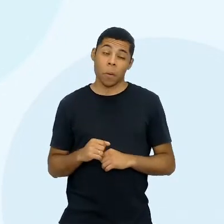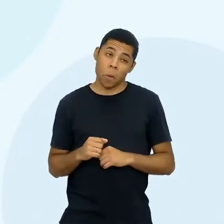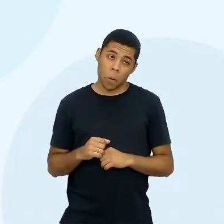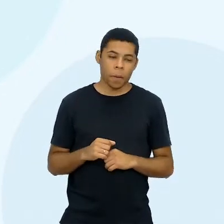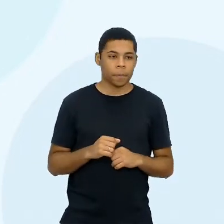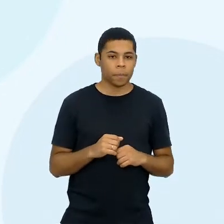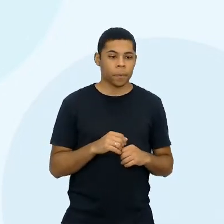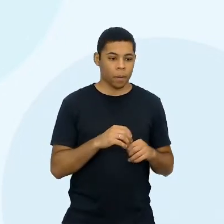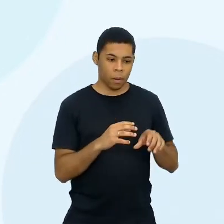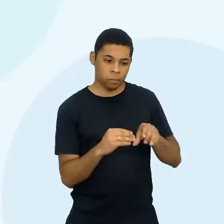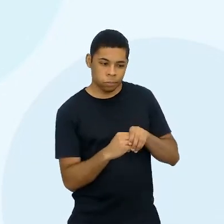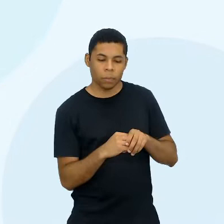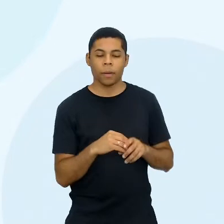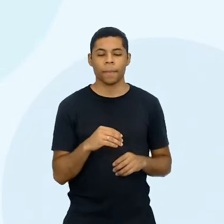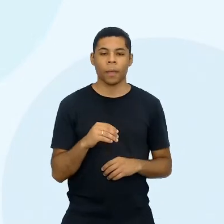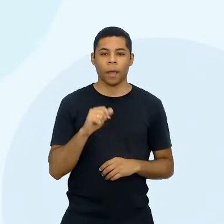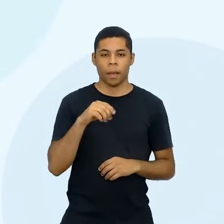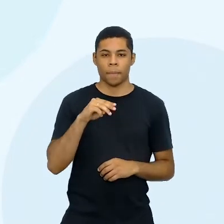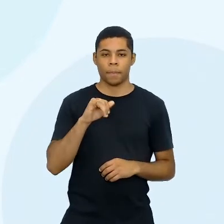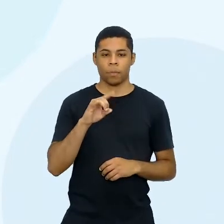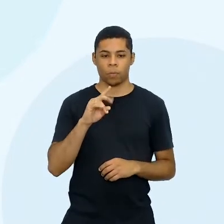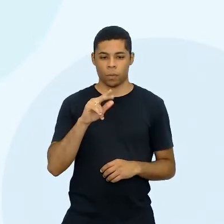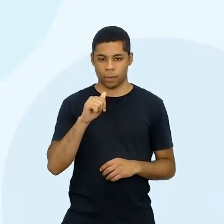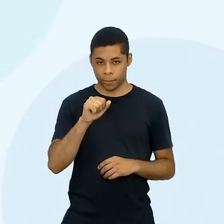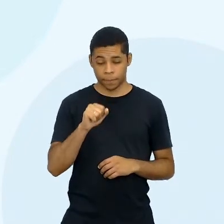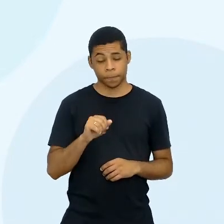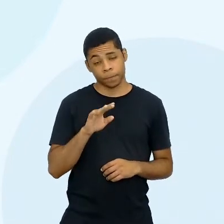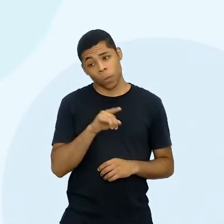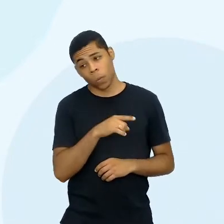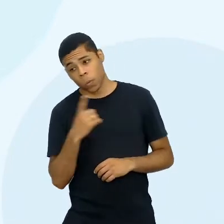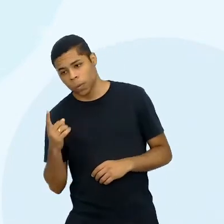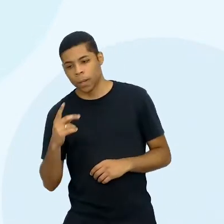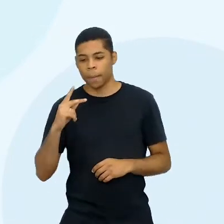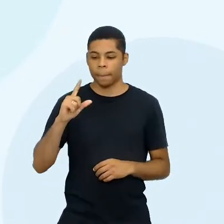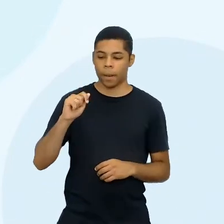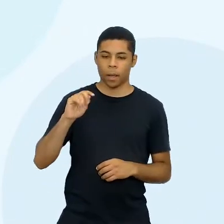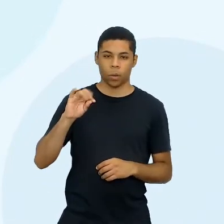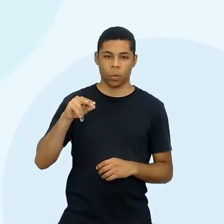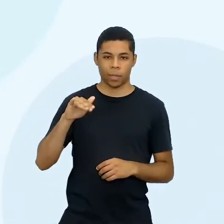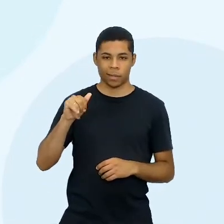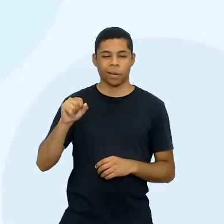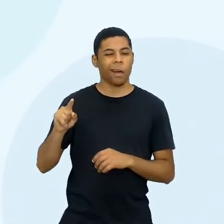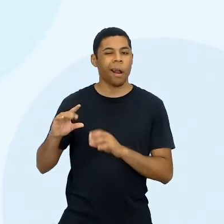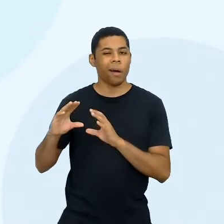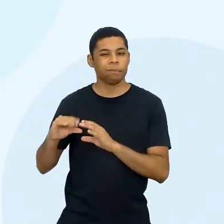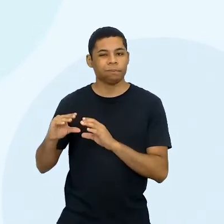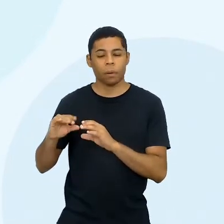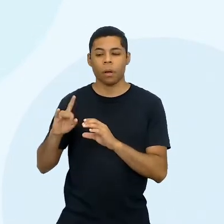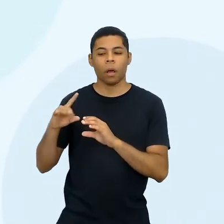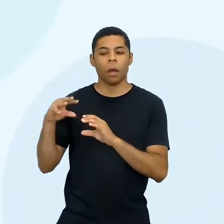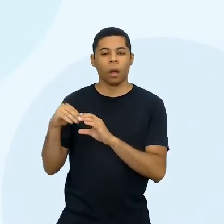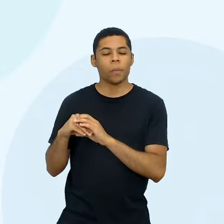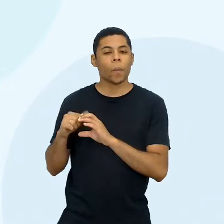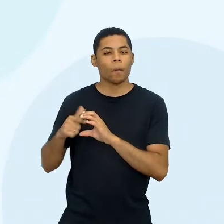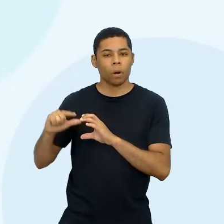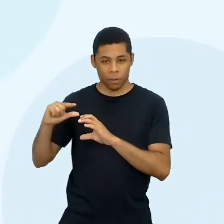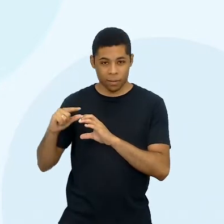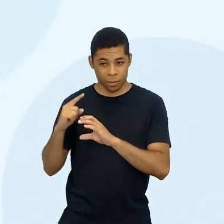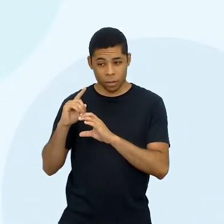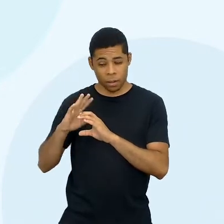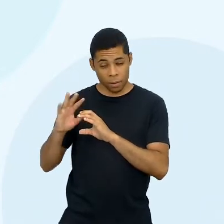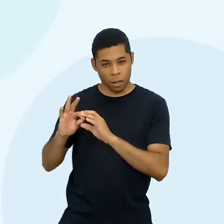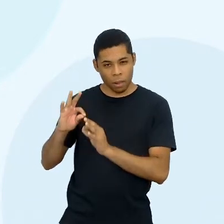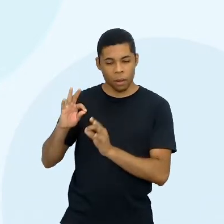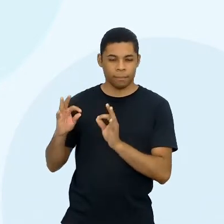estão preenchidas por minerais. Já as plutônicas são geralmente maciças e quando contêm cavidades elas são